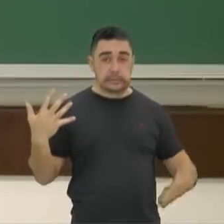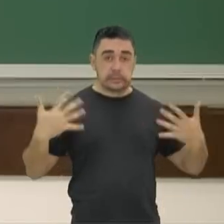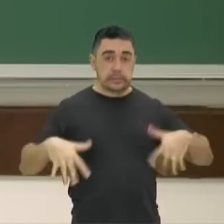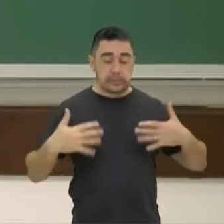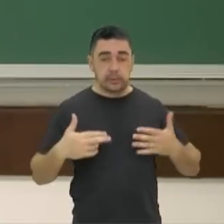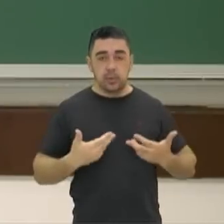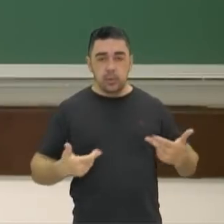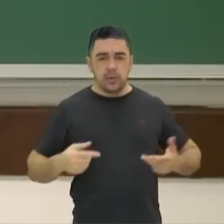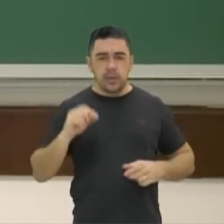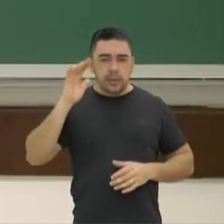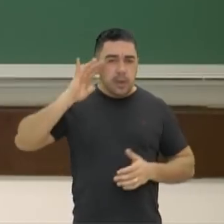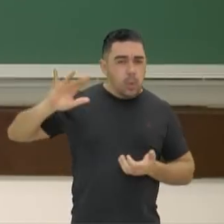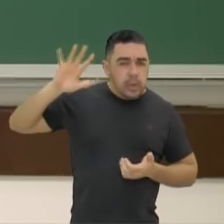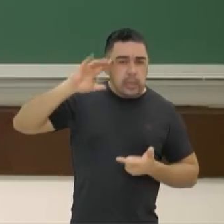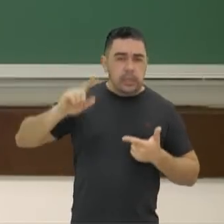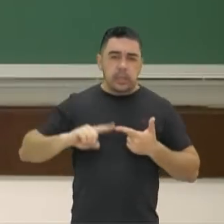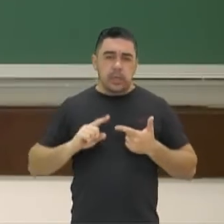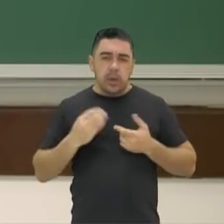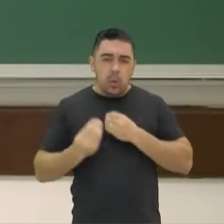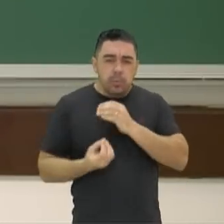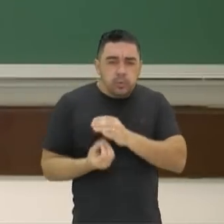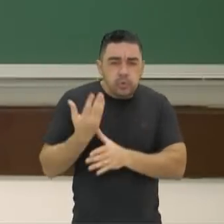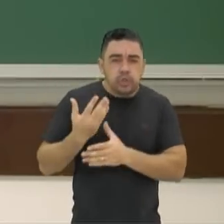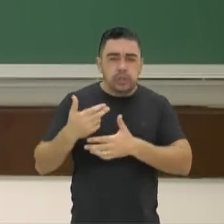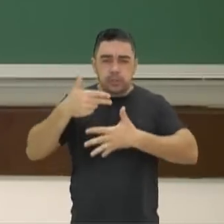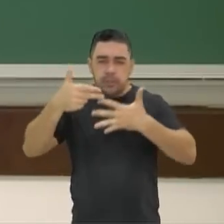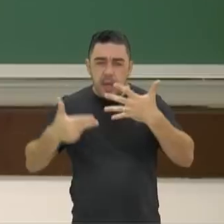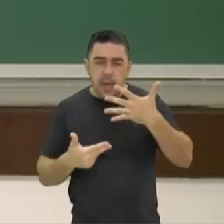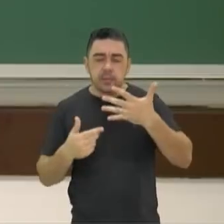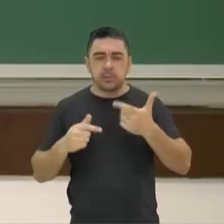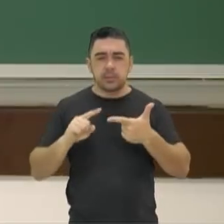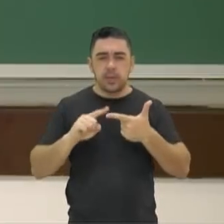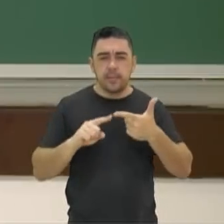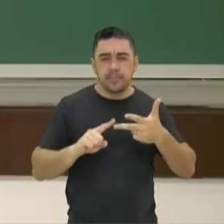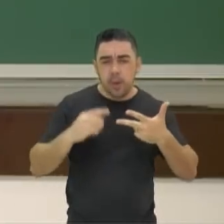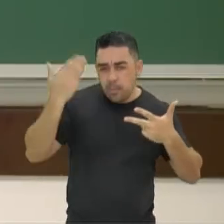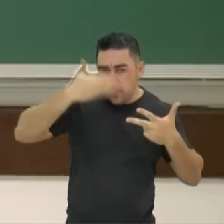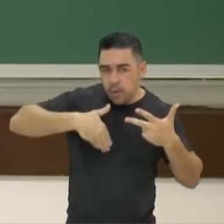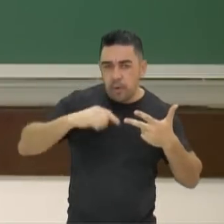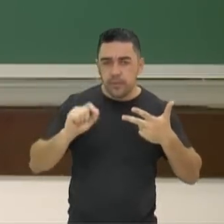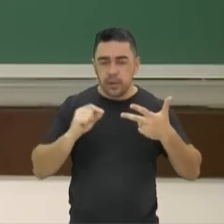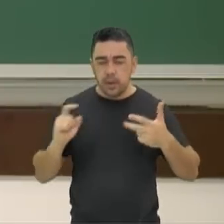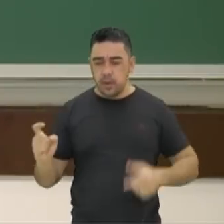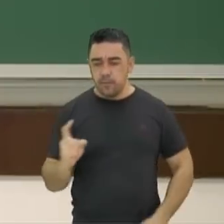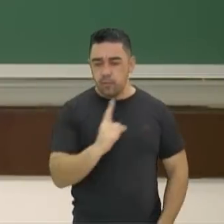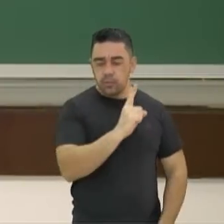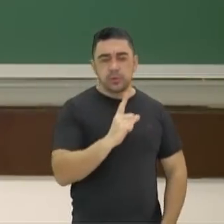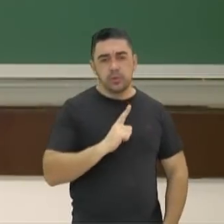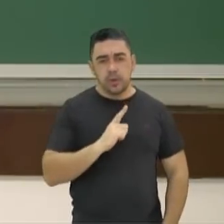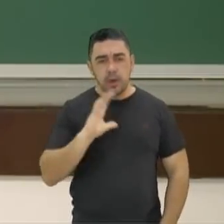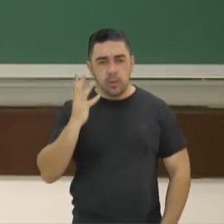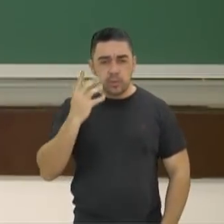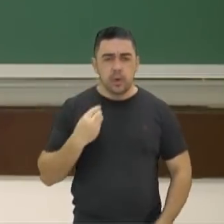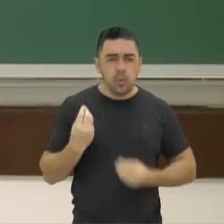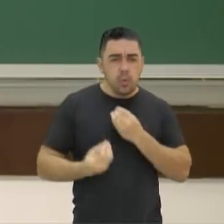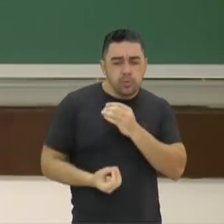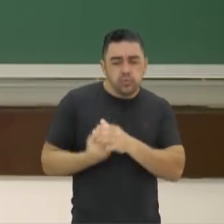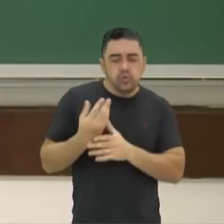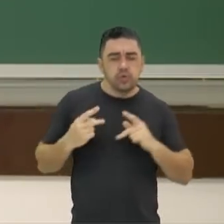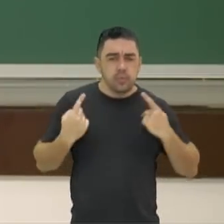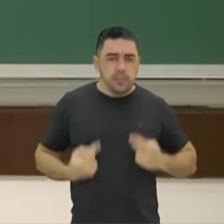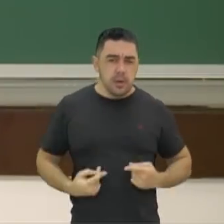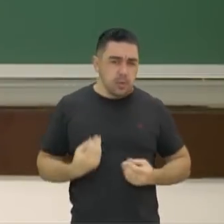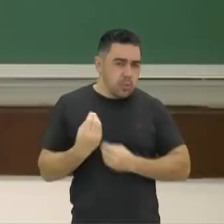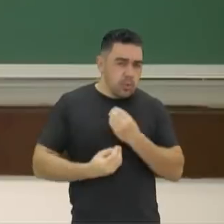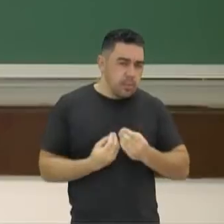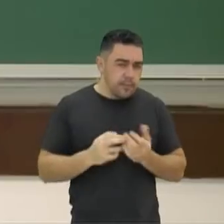evolução, as teorias, como surge uma espécie, quais são as evidências que a evolução acontece, como que surgiu a espécie humana. Então, a gente falou